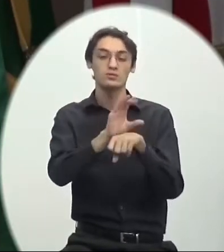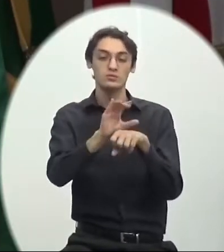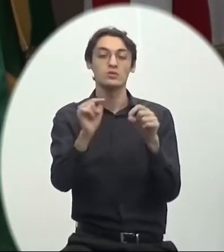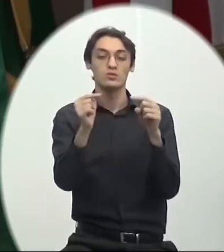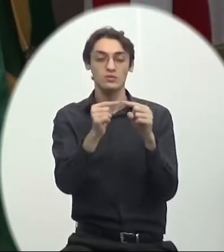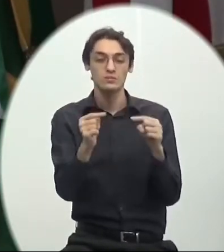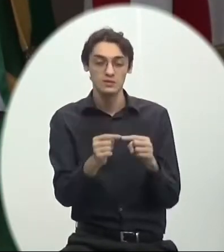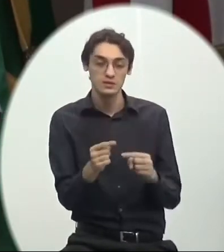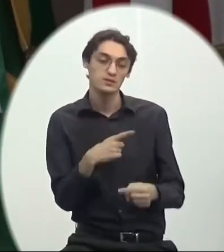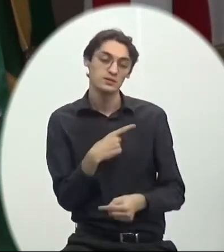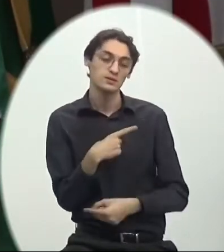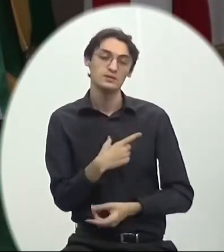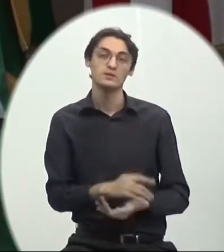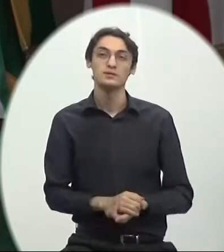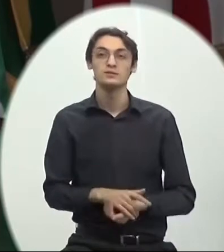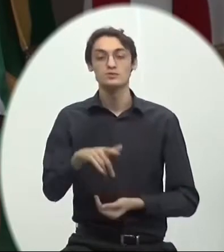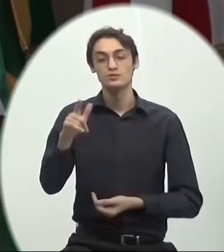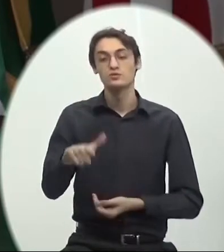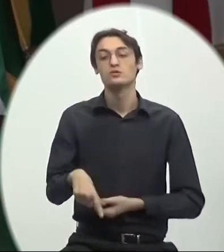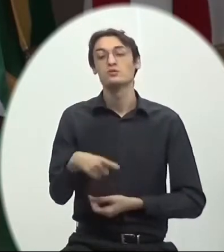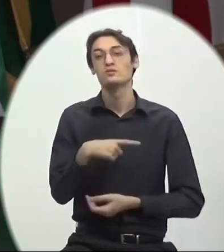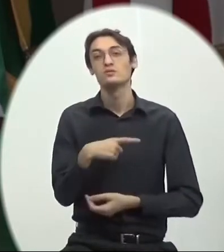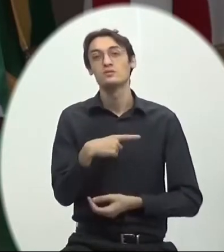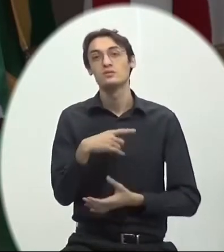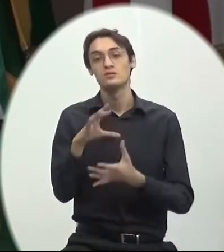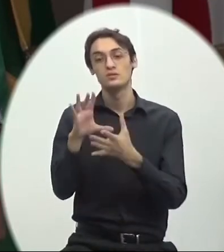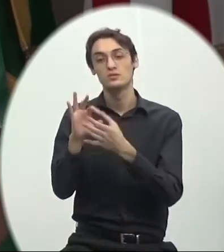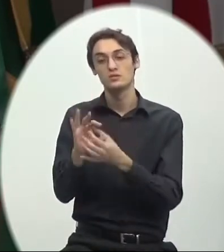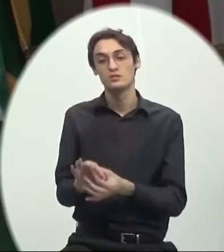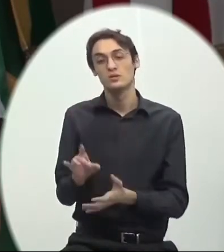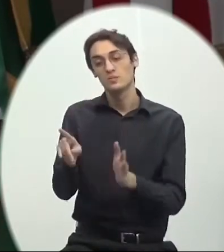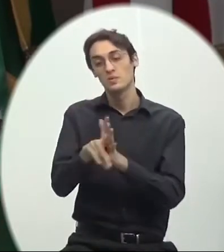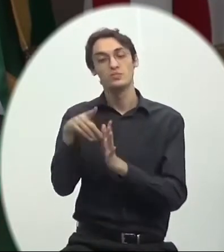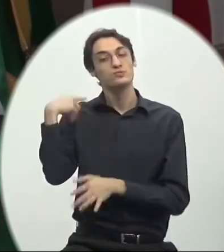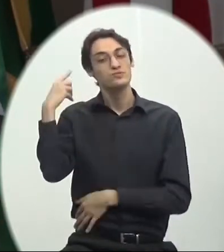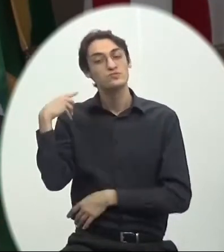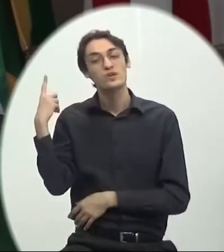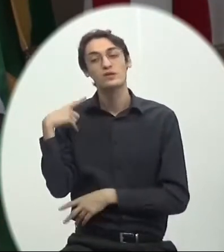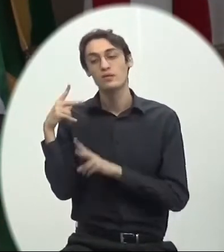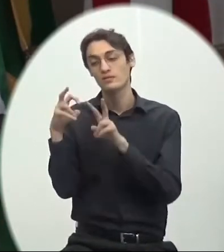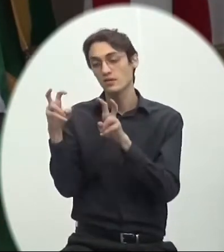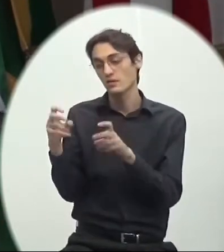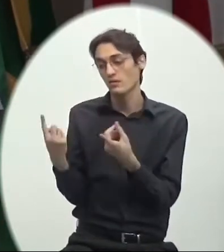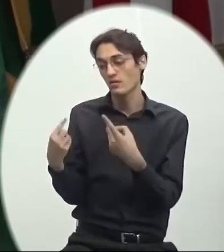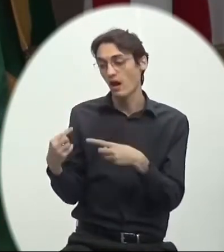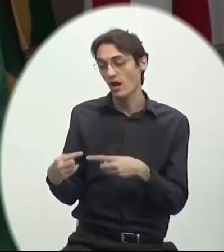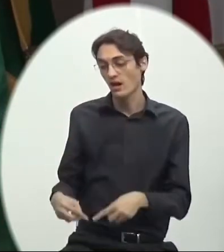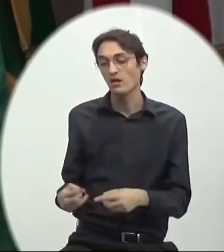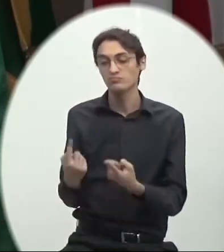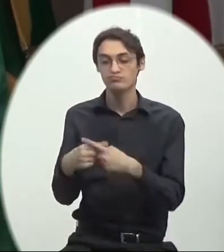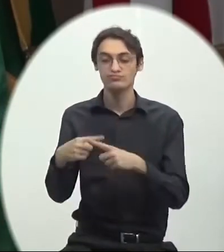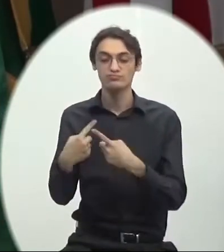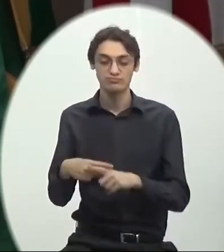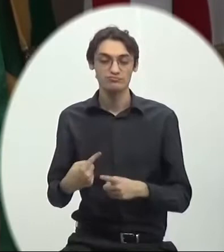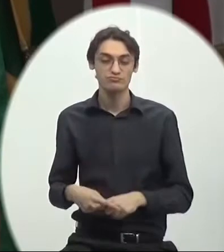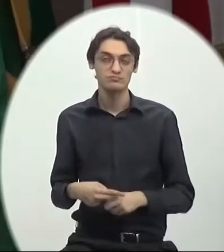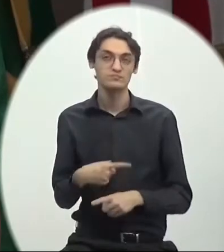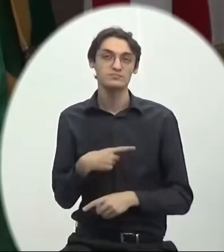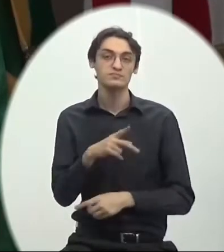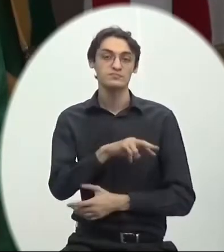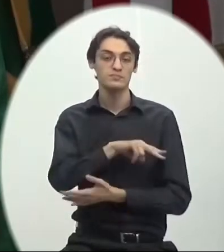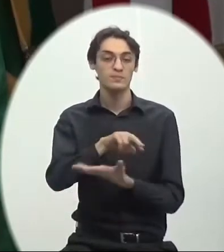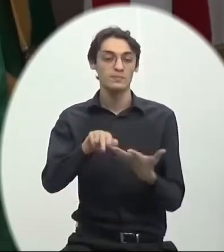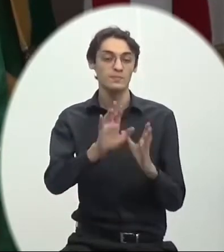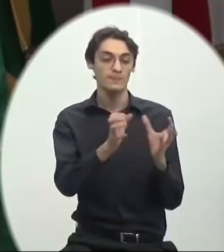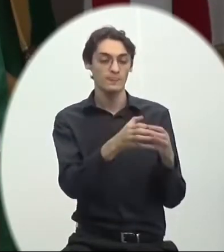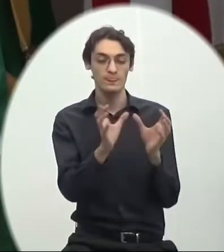constitucional. De novo, tem as correntes do direito, né, que temas controversos, você vai achar defensores